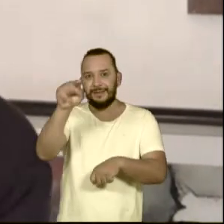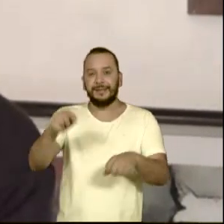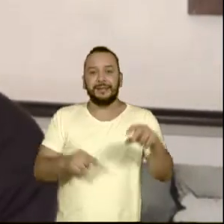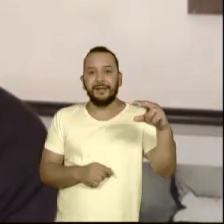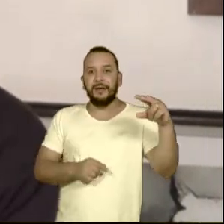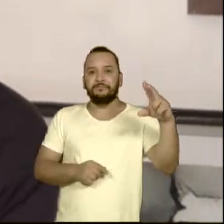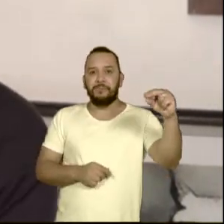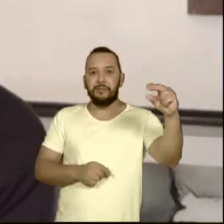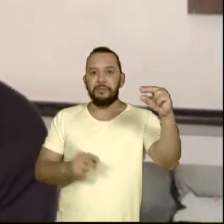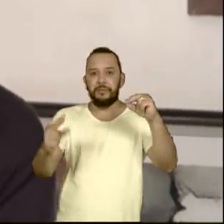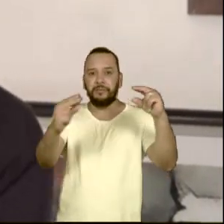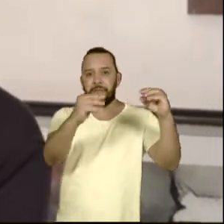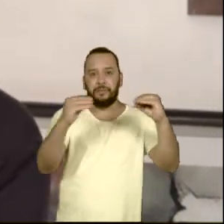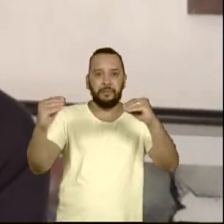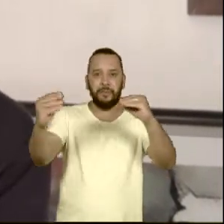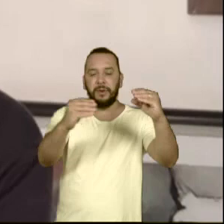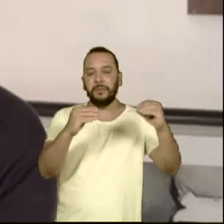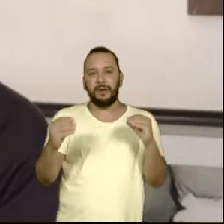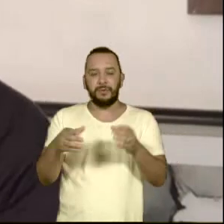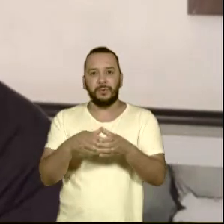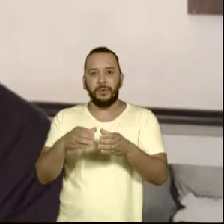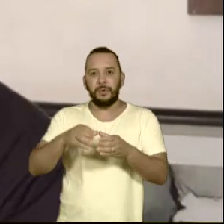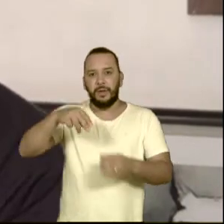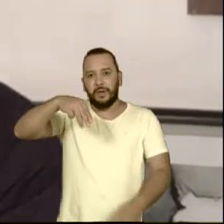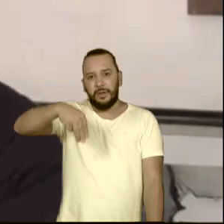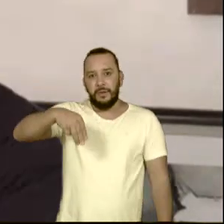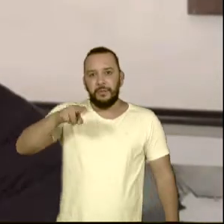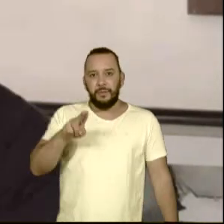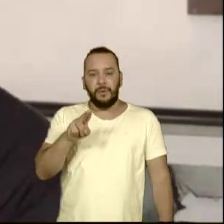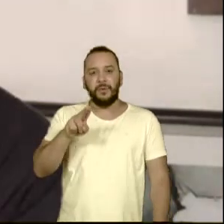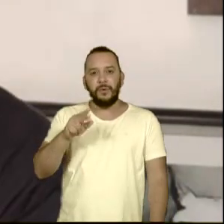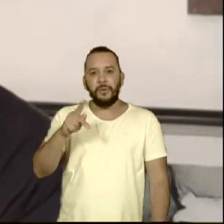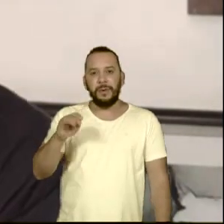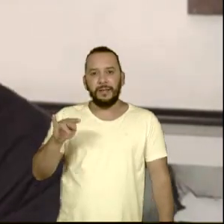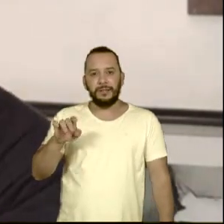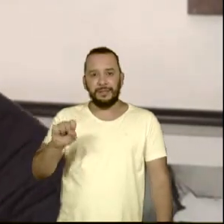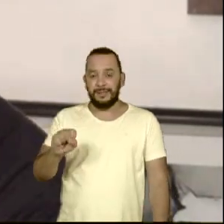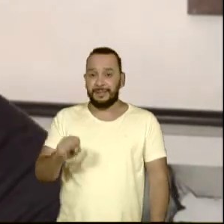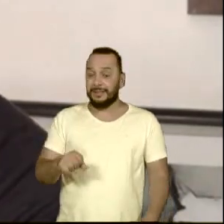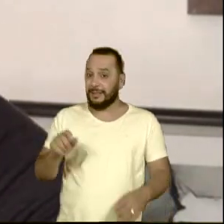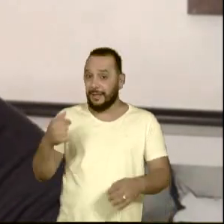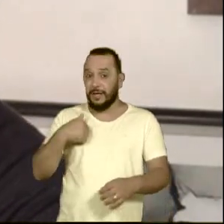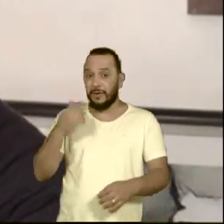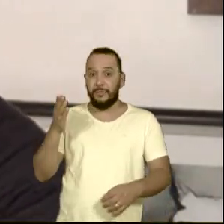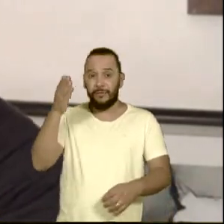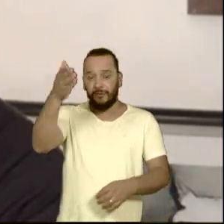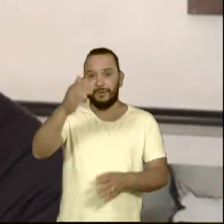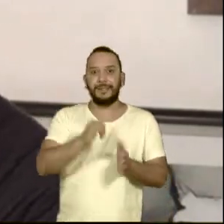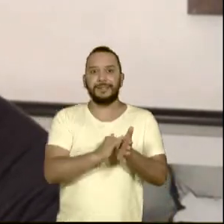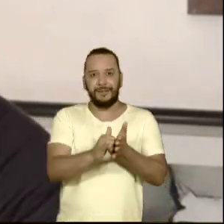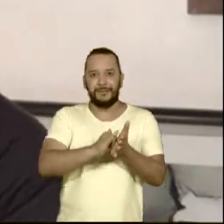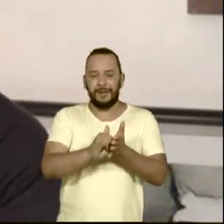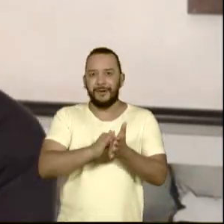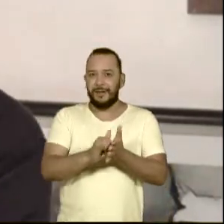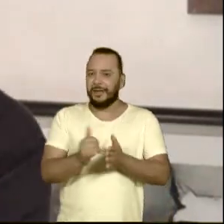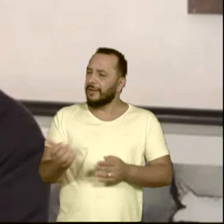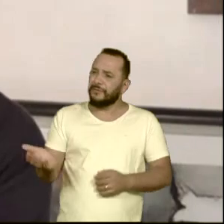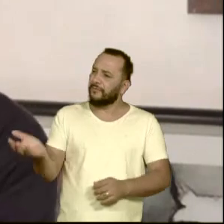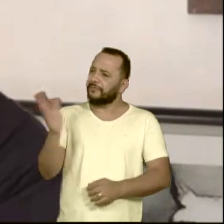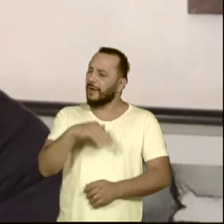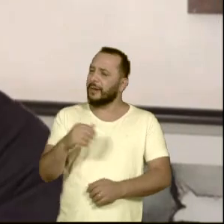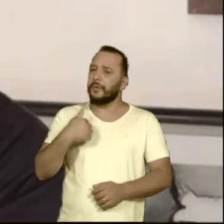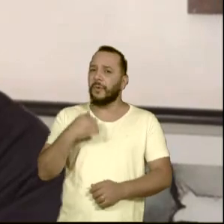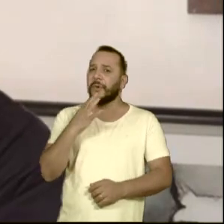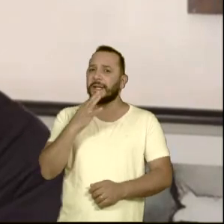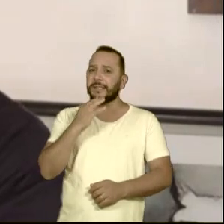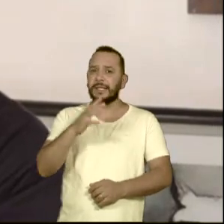Muppets, que eu nunca sonhei em encontrar. Ainda chego no Nova York, o Kevin me acolhe, me põe embaixo do braço, me leva para dentro do